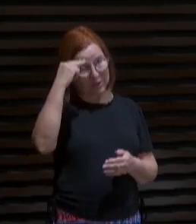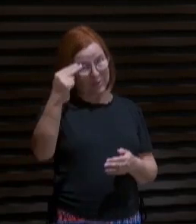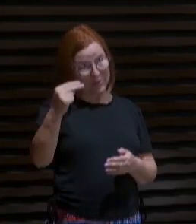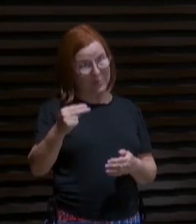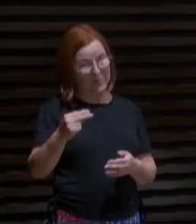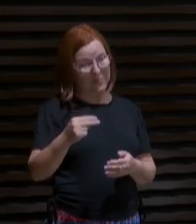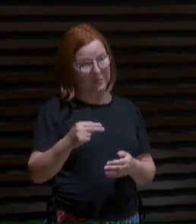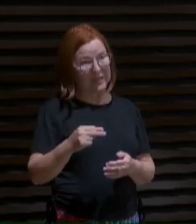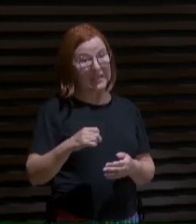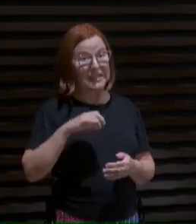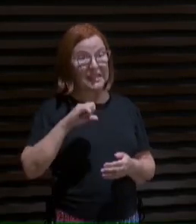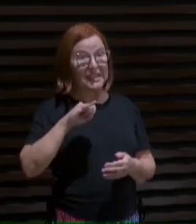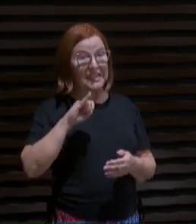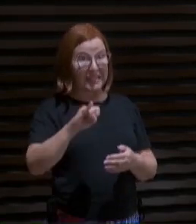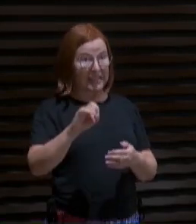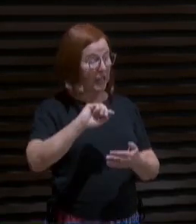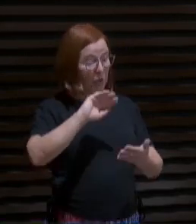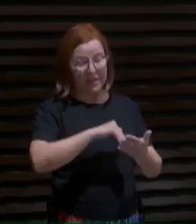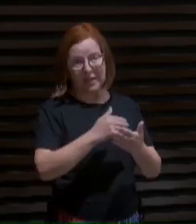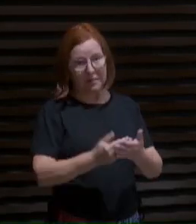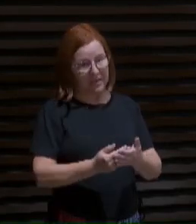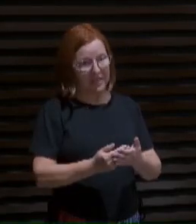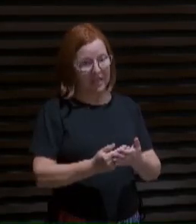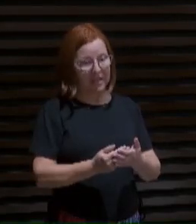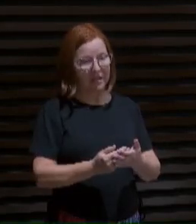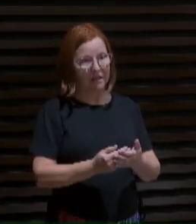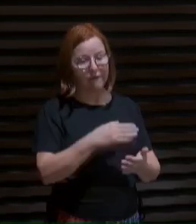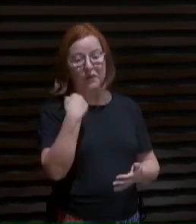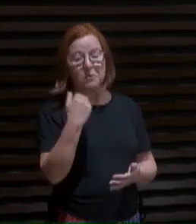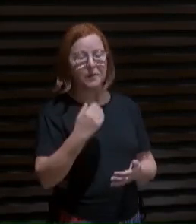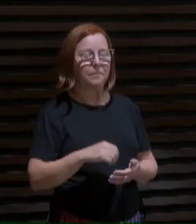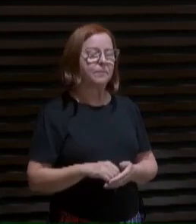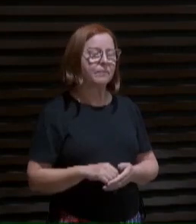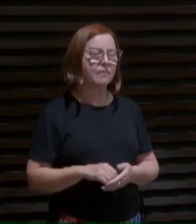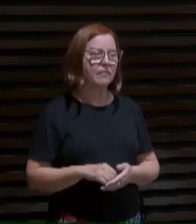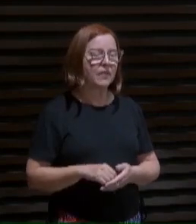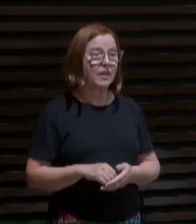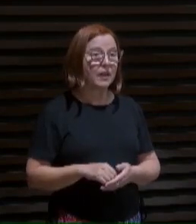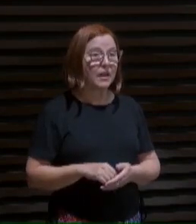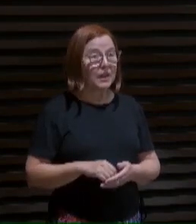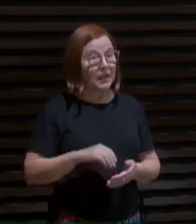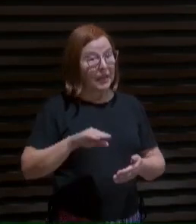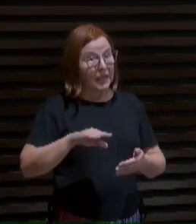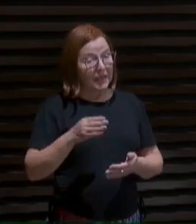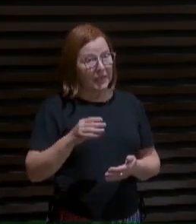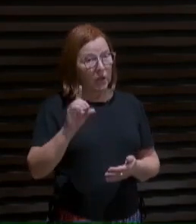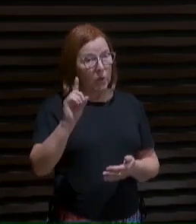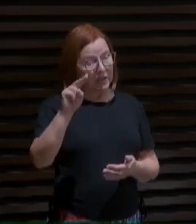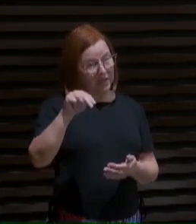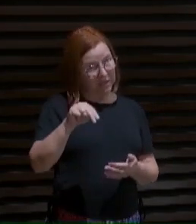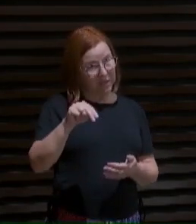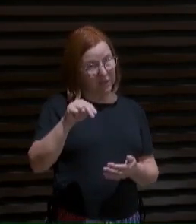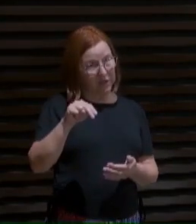me interpretar o sonho, vai todo mundo para o brejo, vou matar todo mundo. Aí chegou o conhecimento do Daniel: mas por que isso?